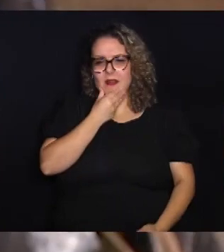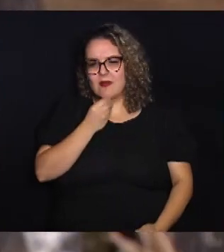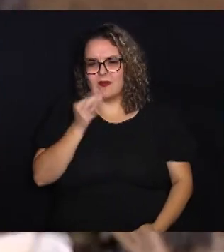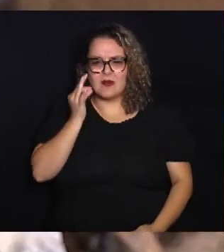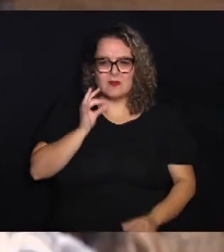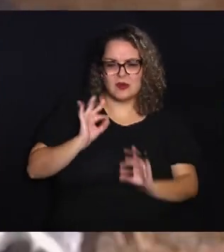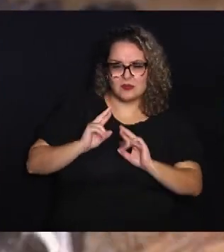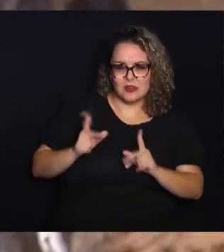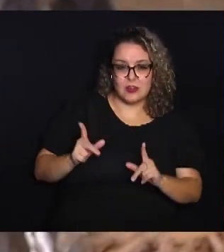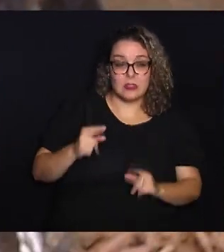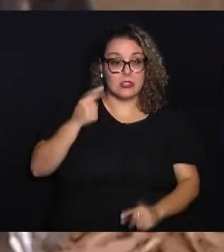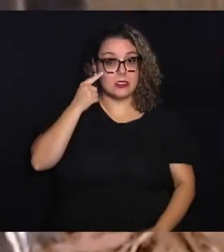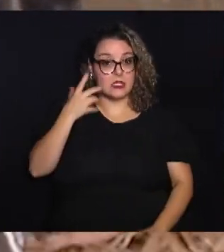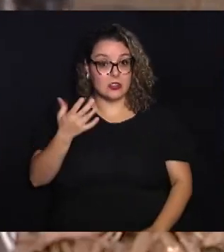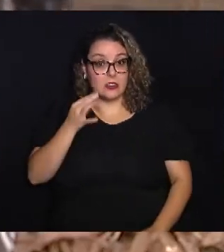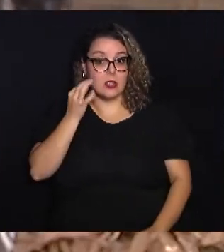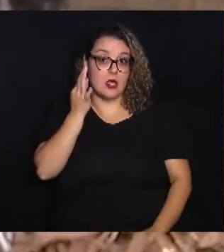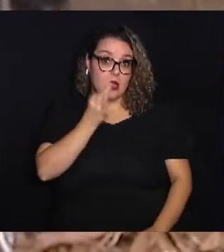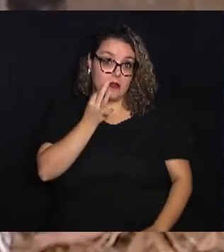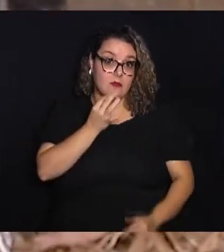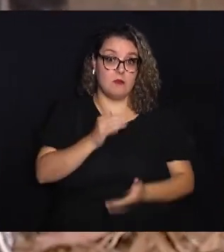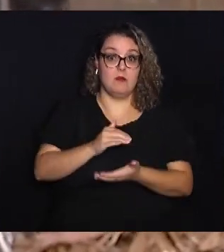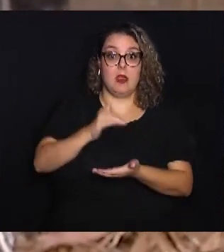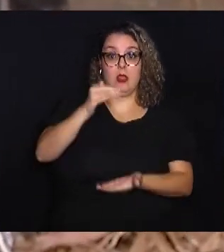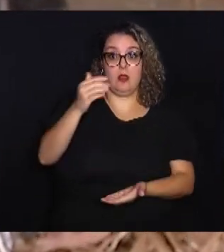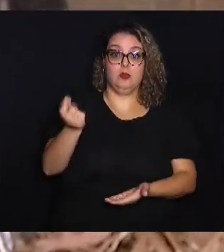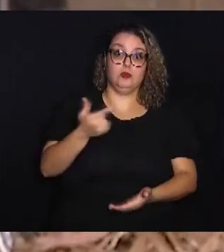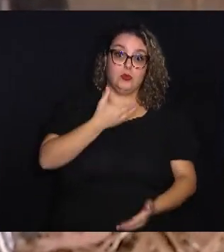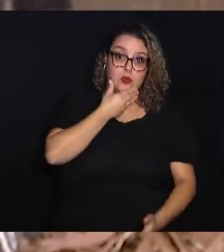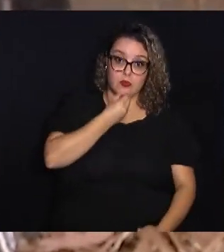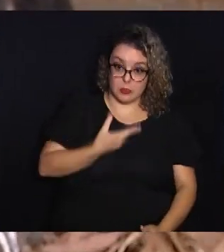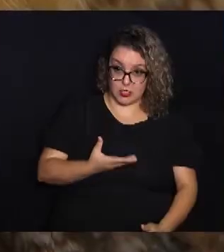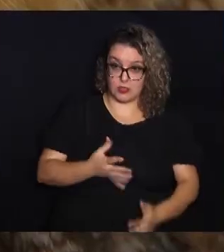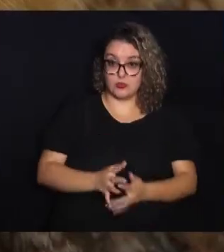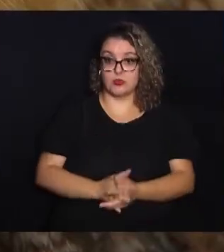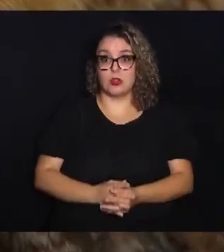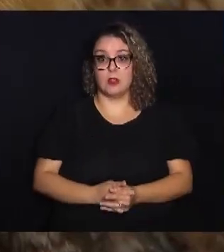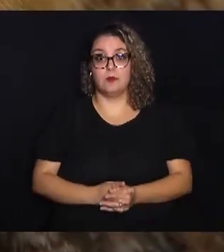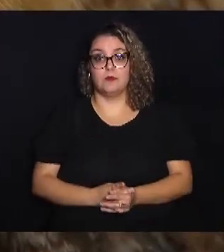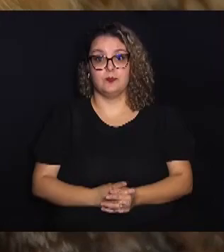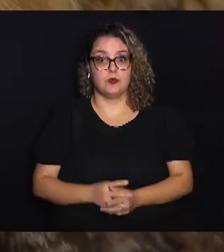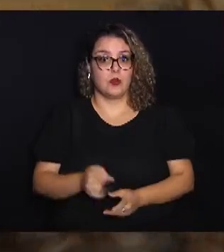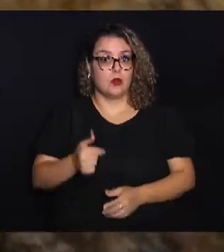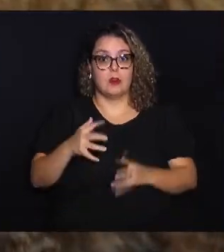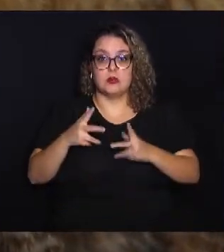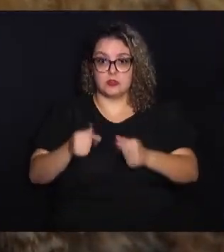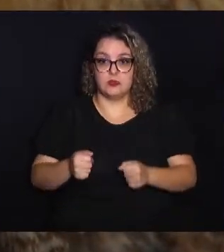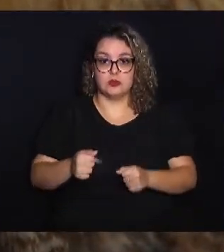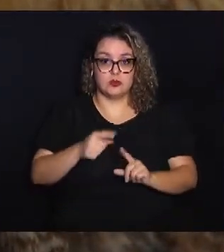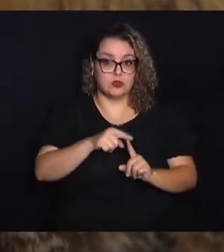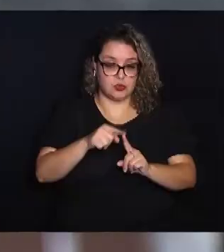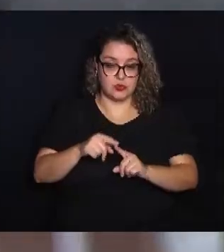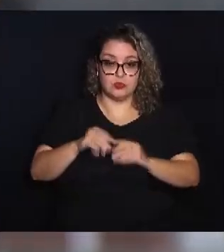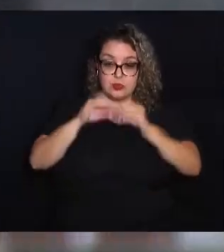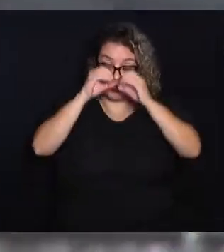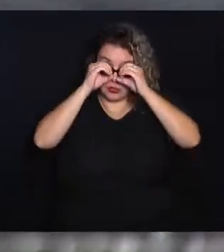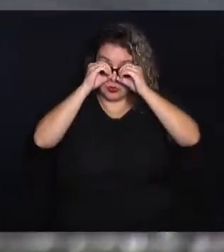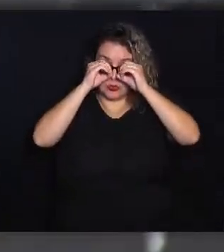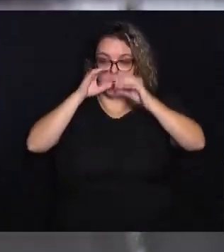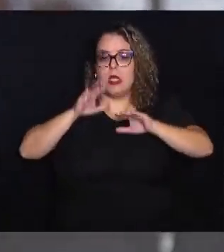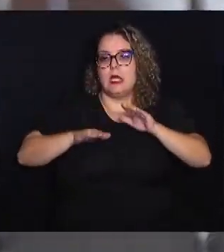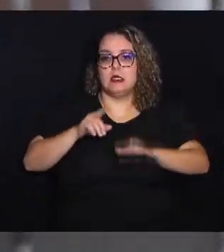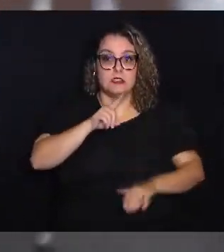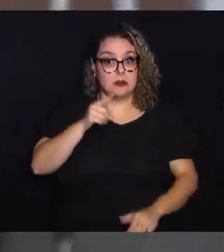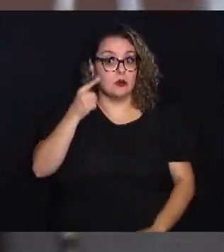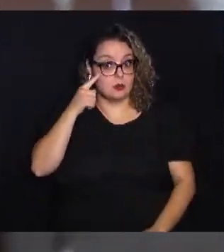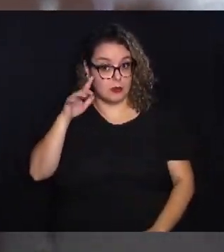macho tem diferença? No geral, as fêmeas são maiores do que os machos, tá? Em quase todas as espécies de coruja. Talvez você